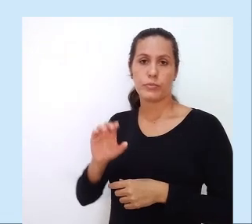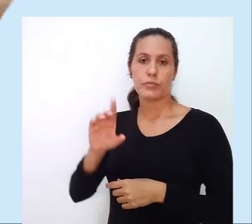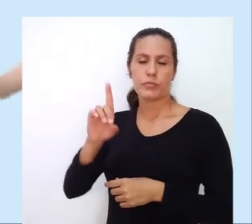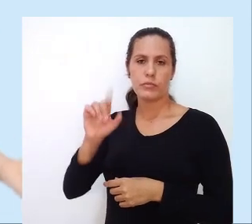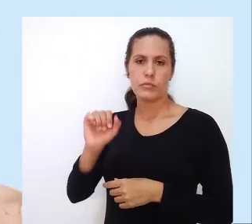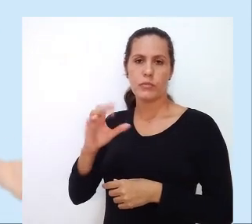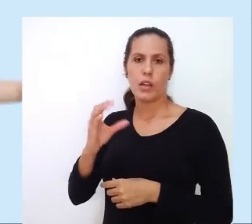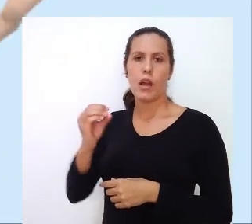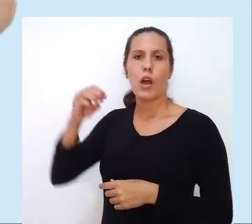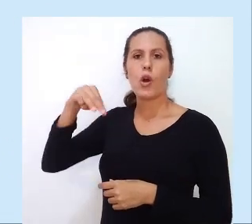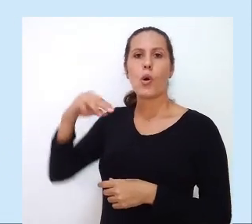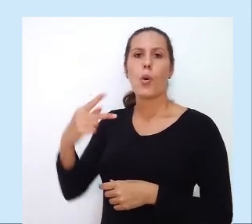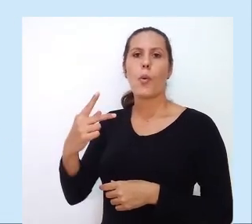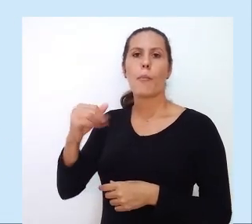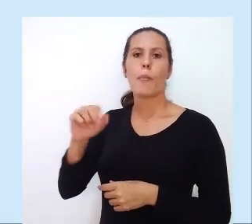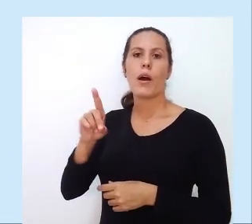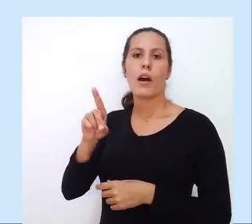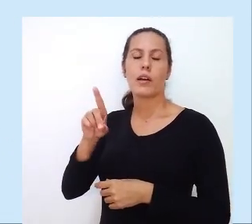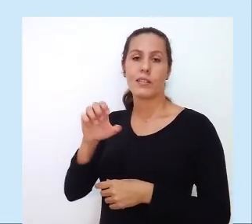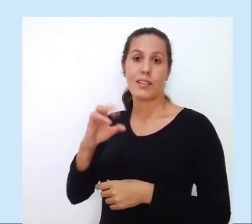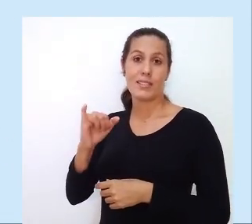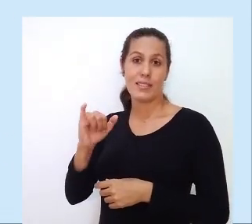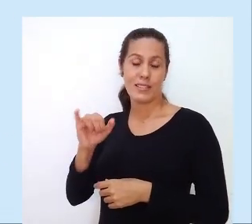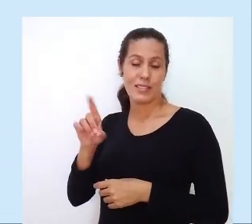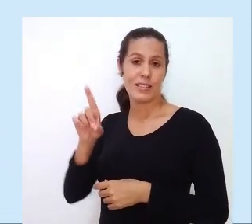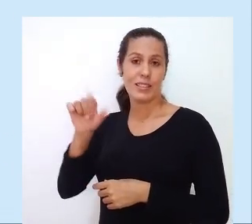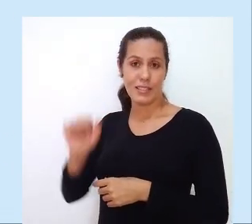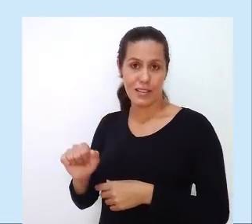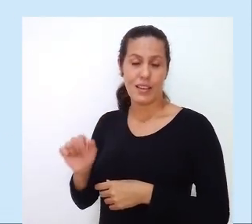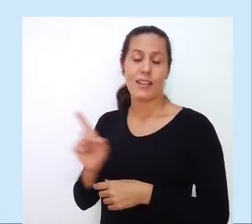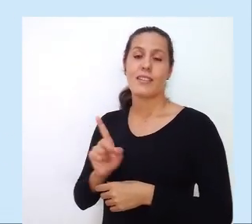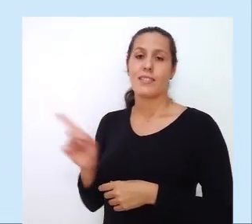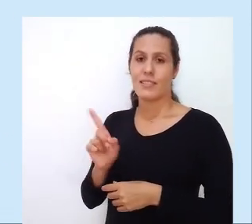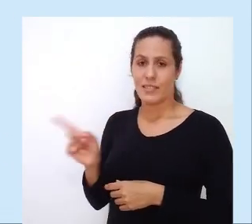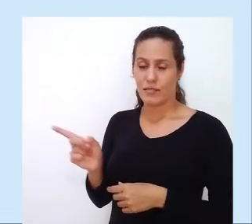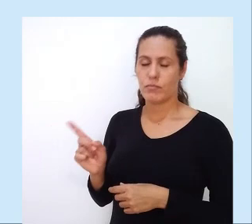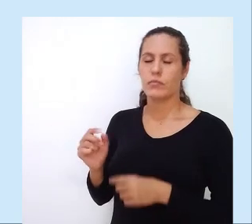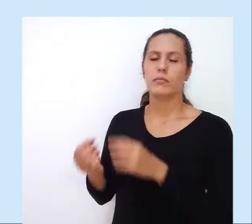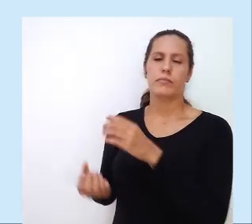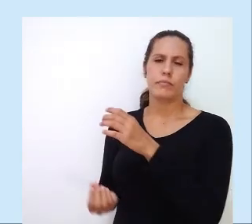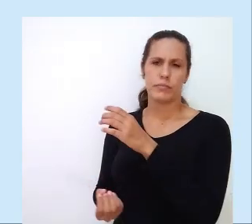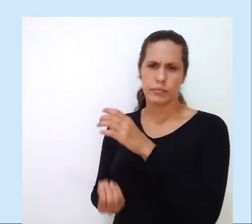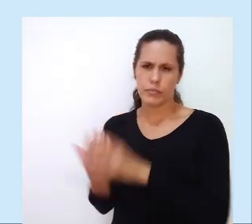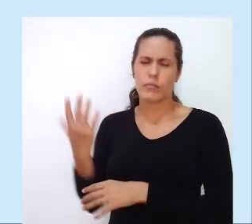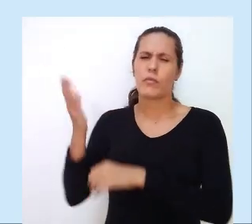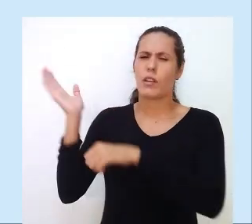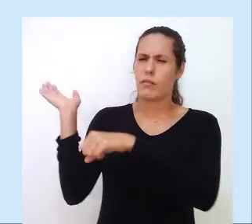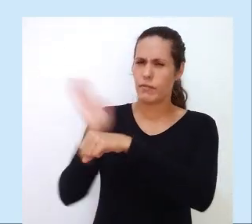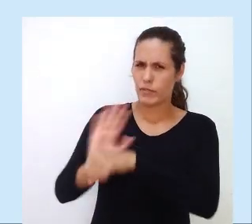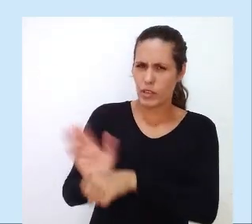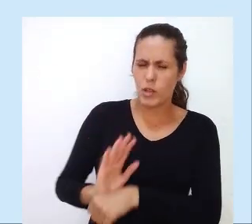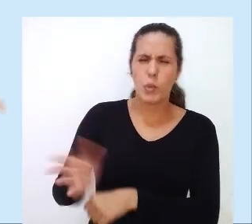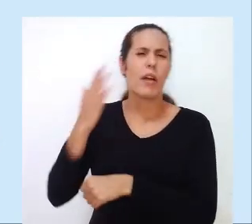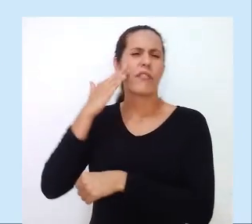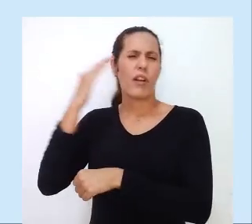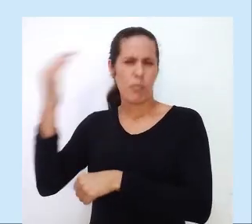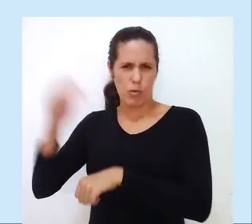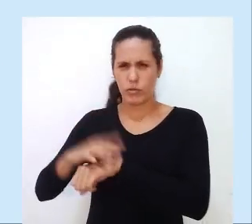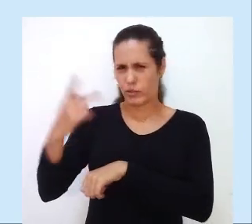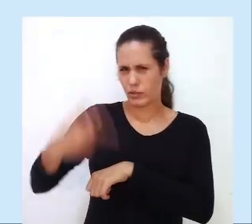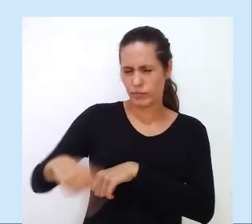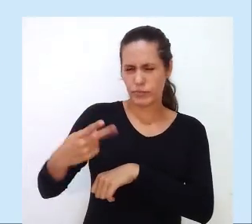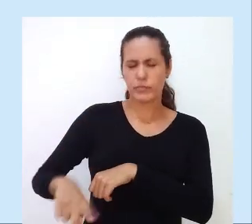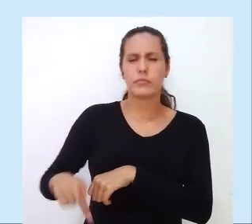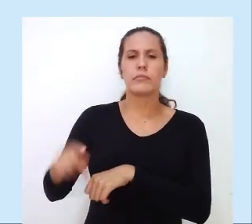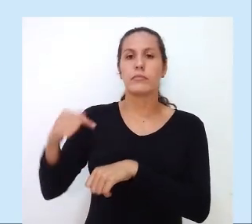peça teatral que foi escrita pelo grande Ariano Suassuna e que virou filme, virou minissérie de TV e que muita gente